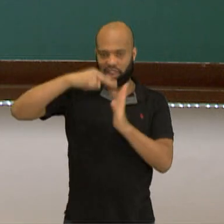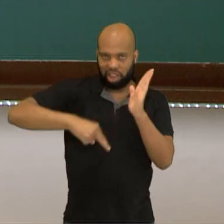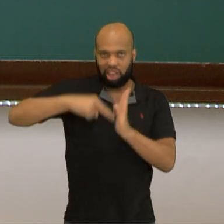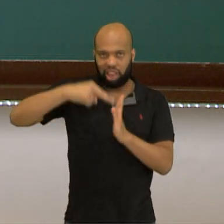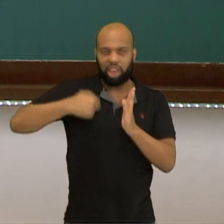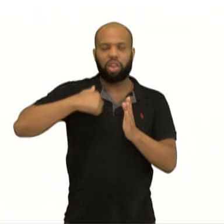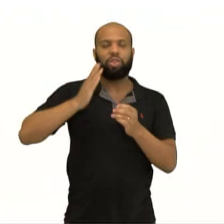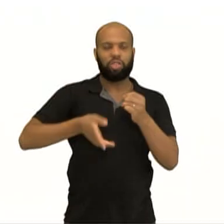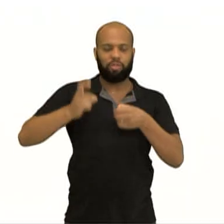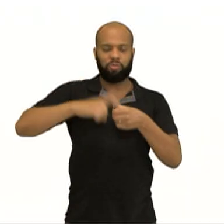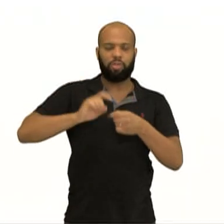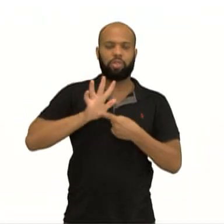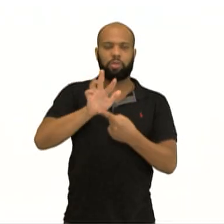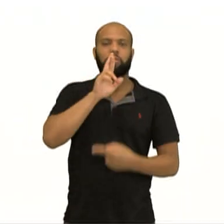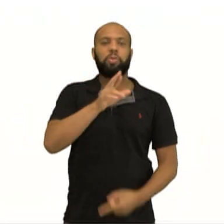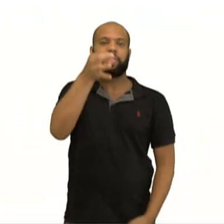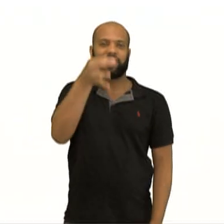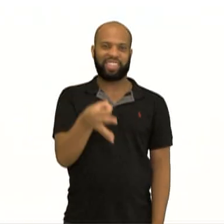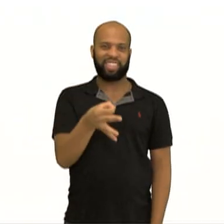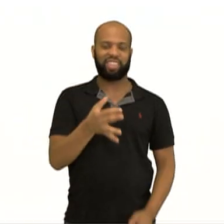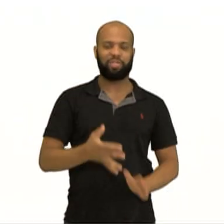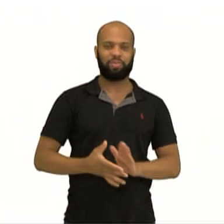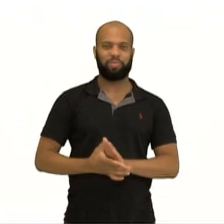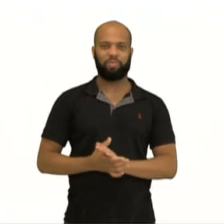que a gente já vem com a resposta.